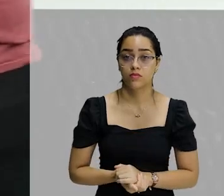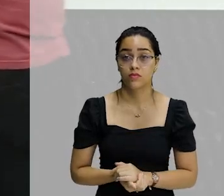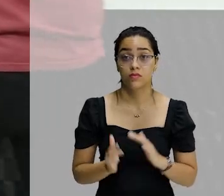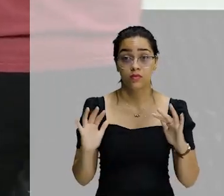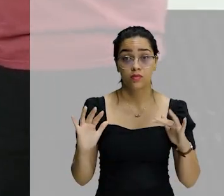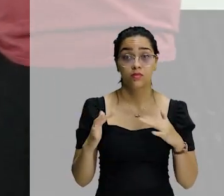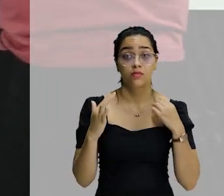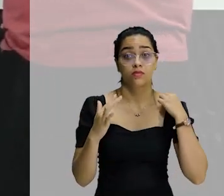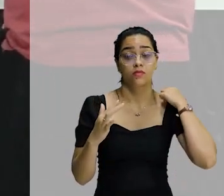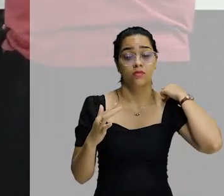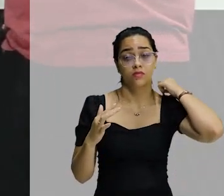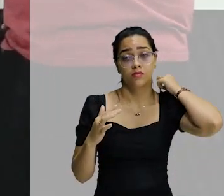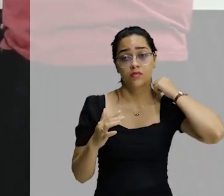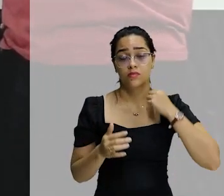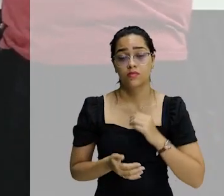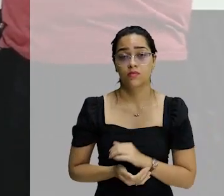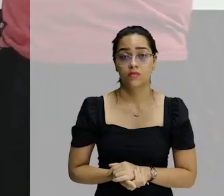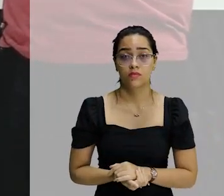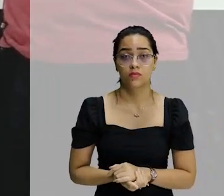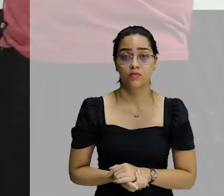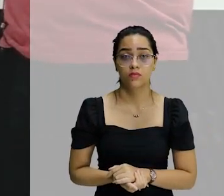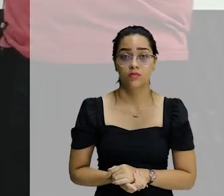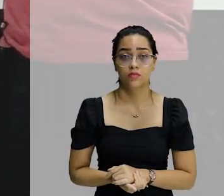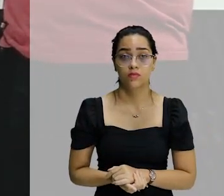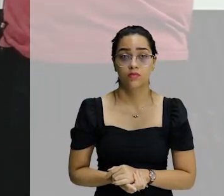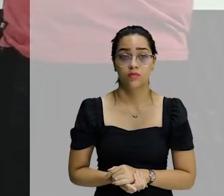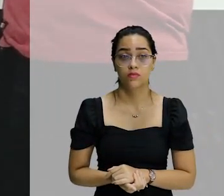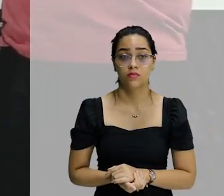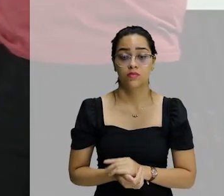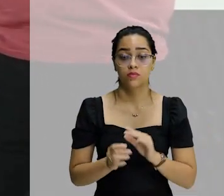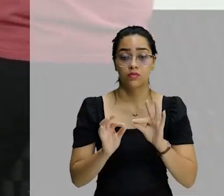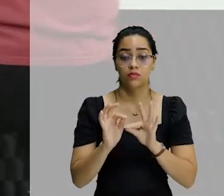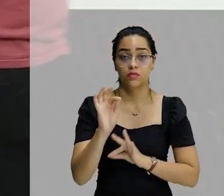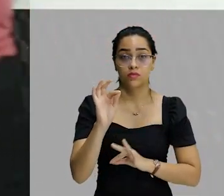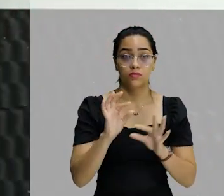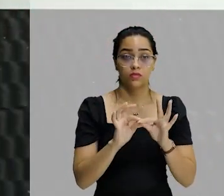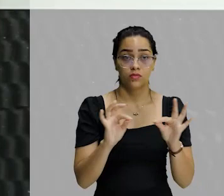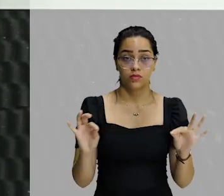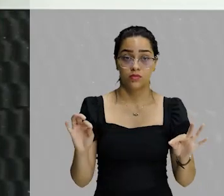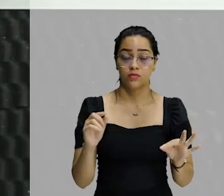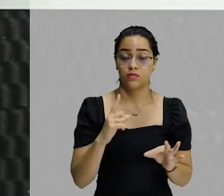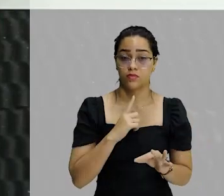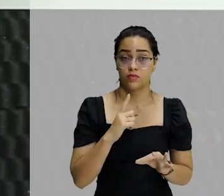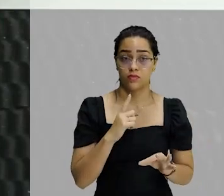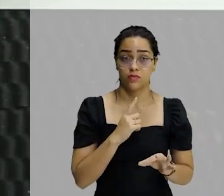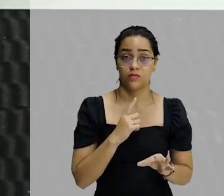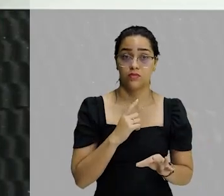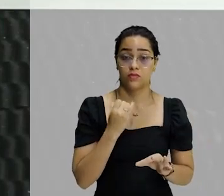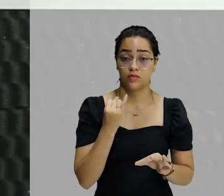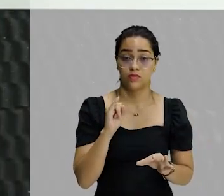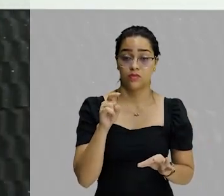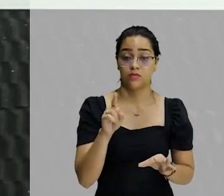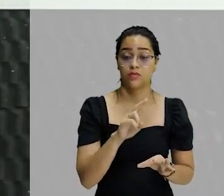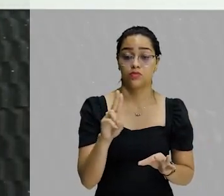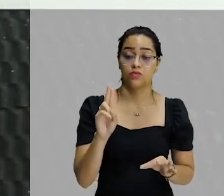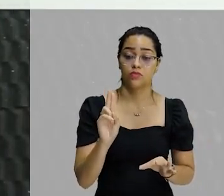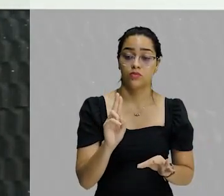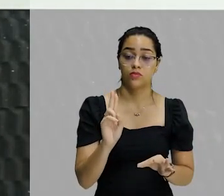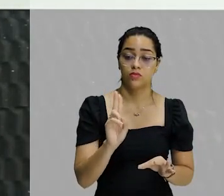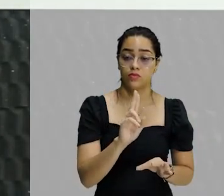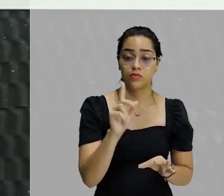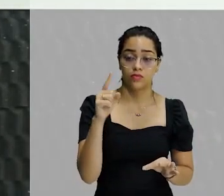só, ele está falando o seguinte, galera, que essa medida aqui, ó, desse raio da seção, se você chamar de